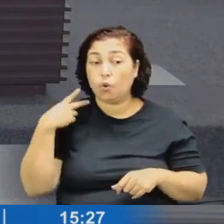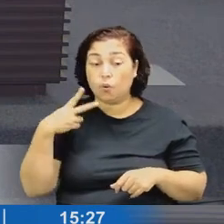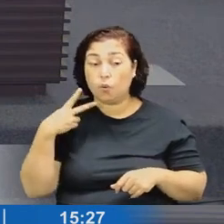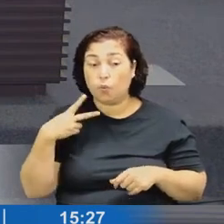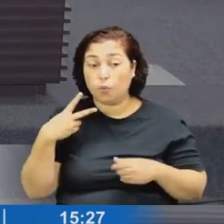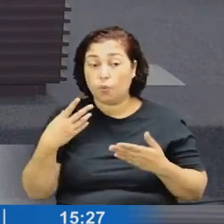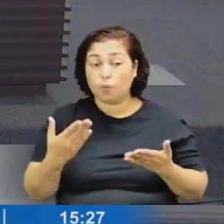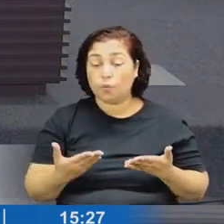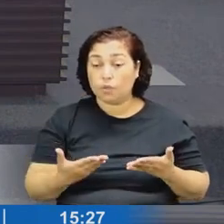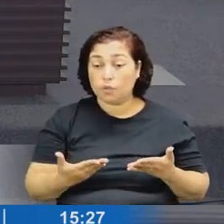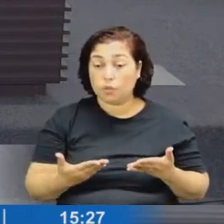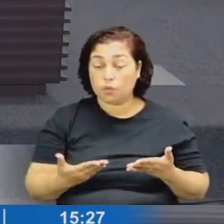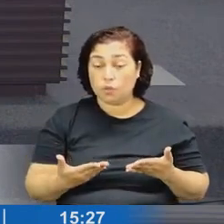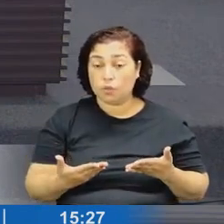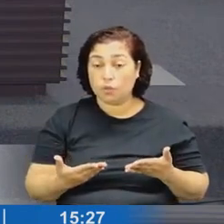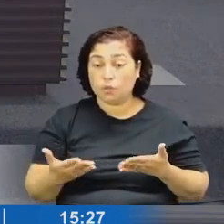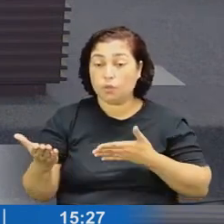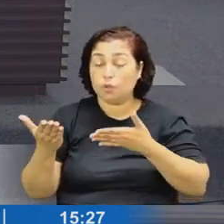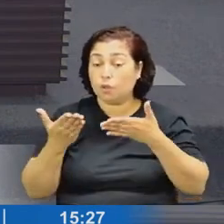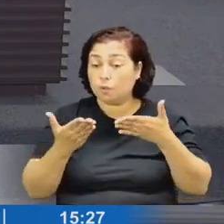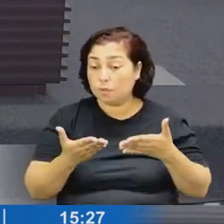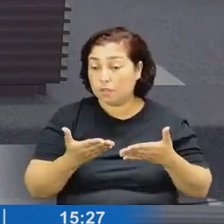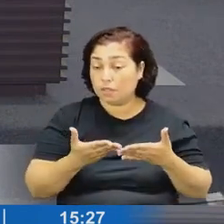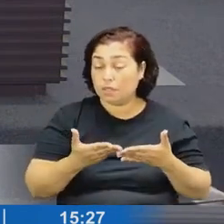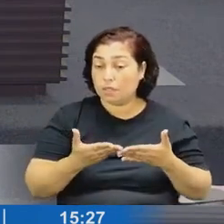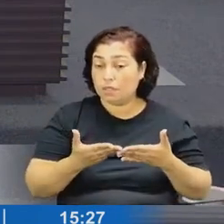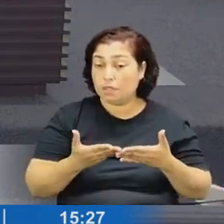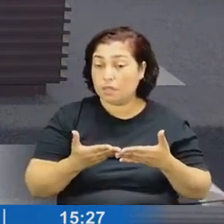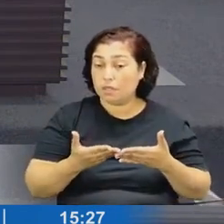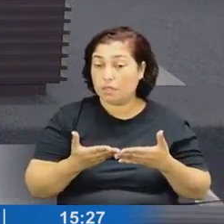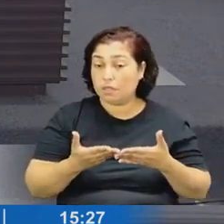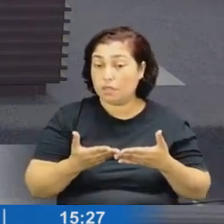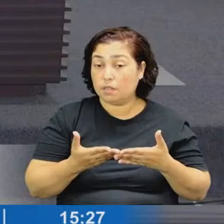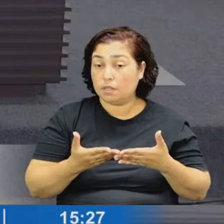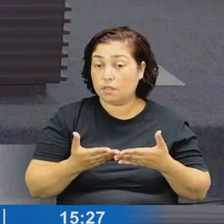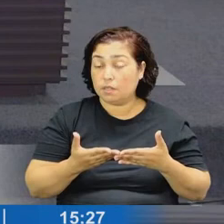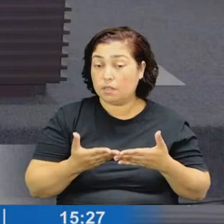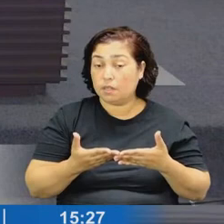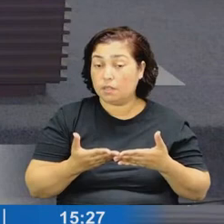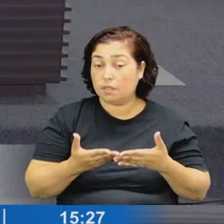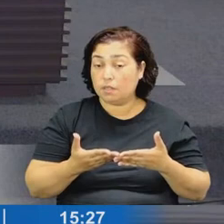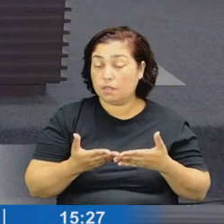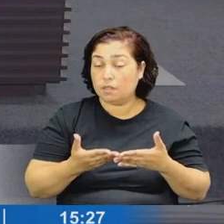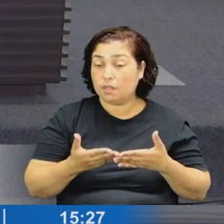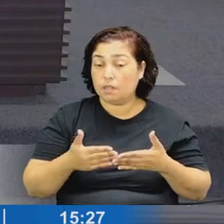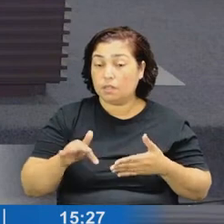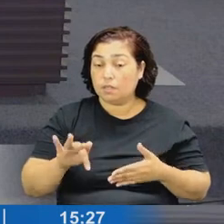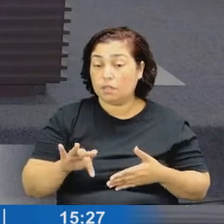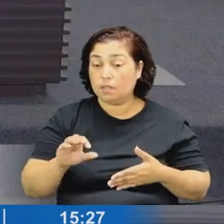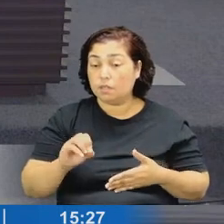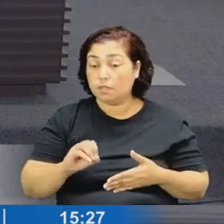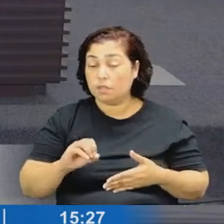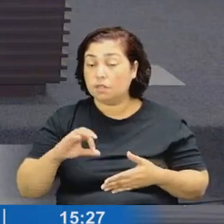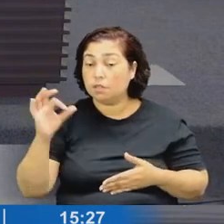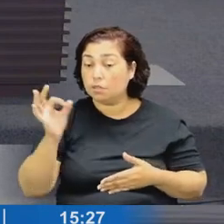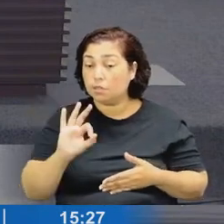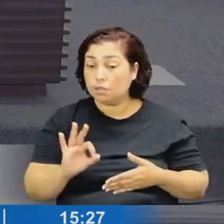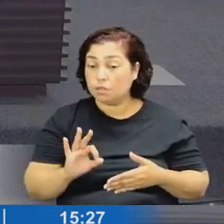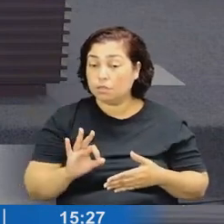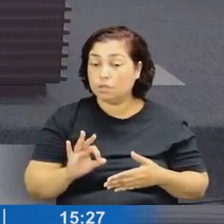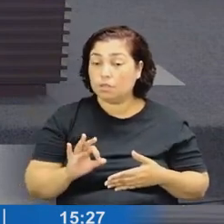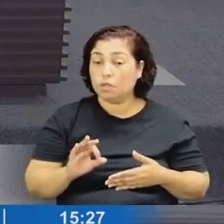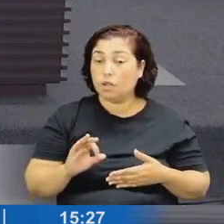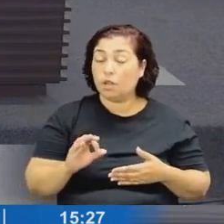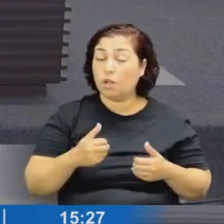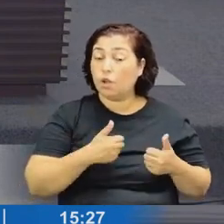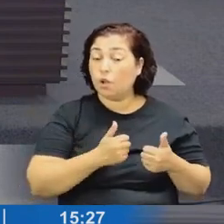ele traz mais para ele a questão territorial em 70 por 60 a 70% questão de segmento